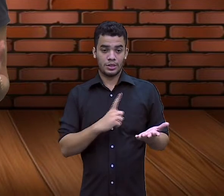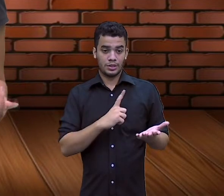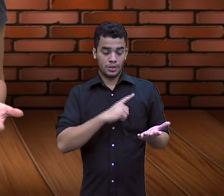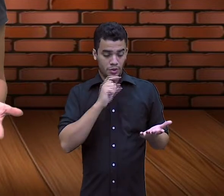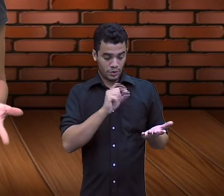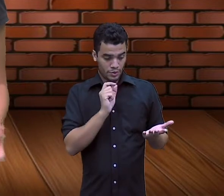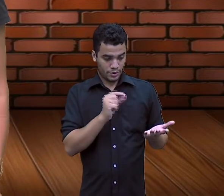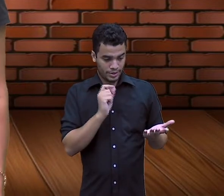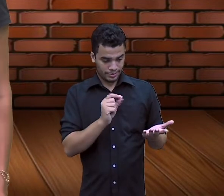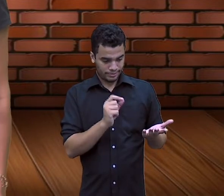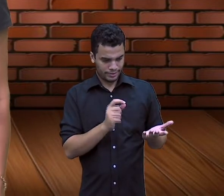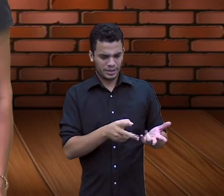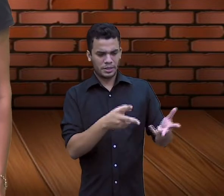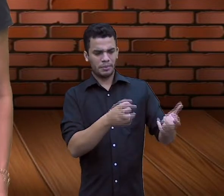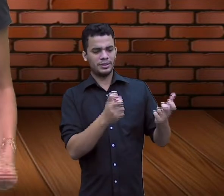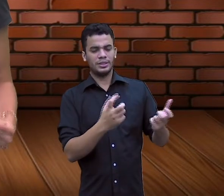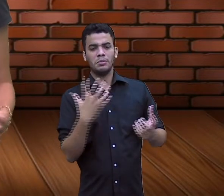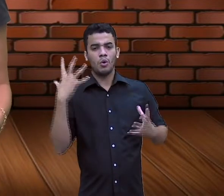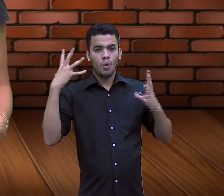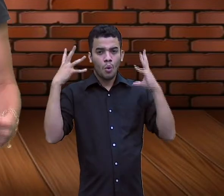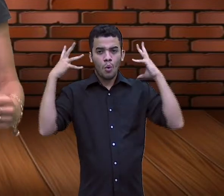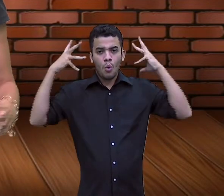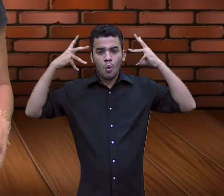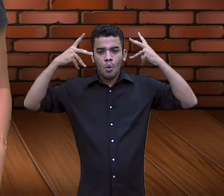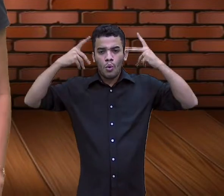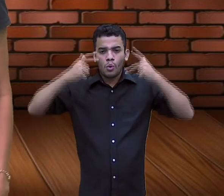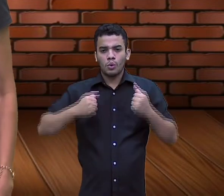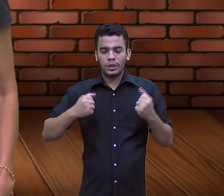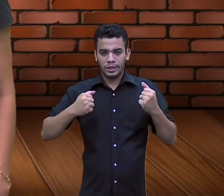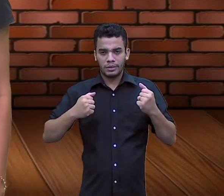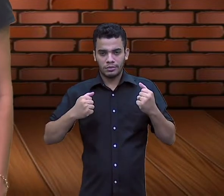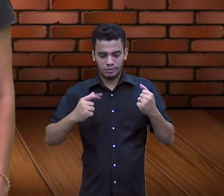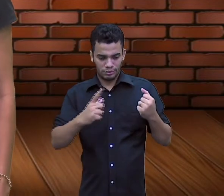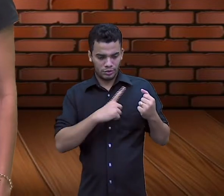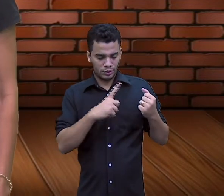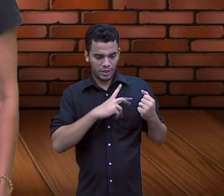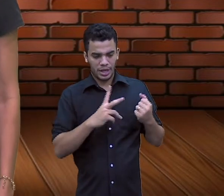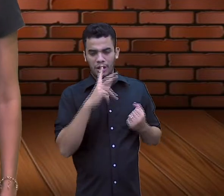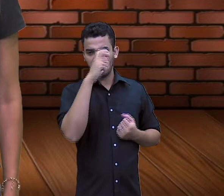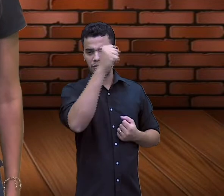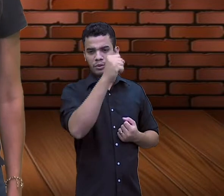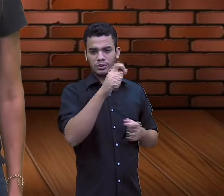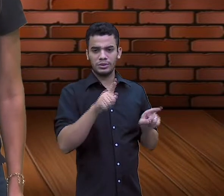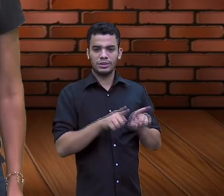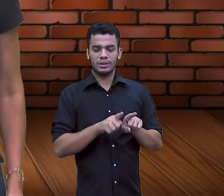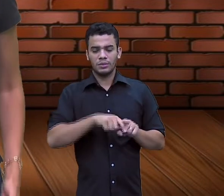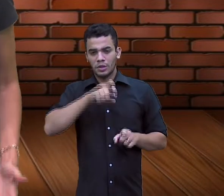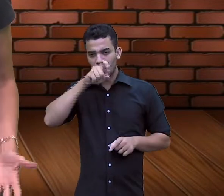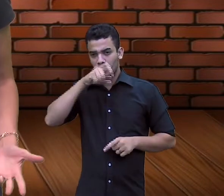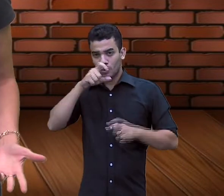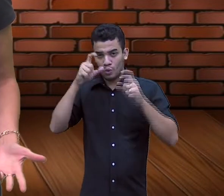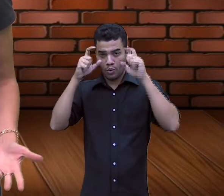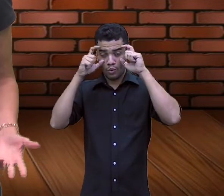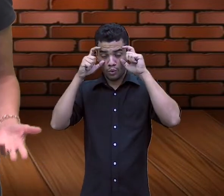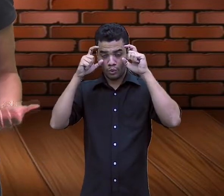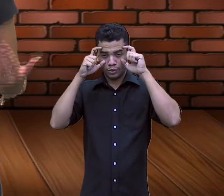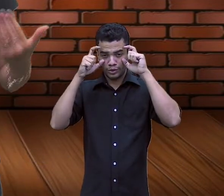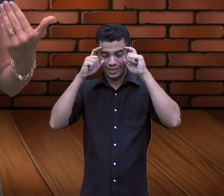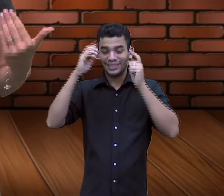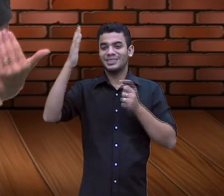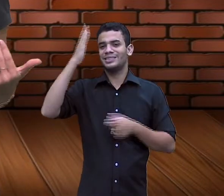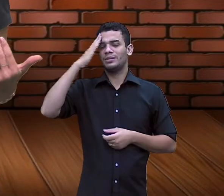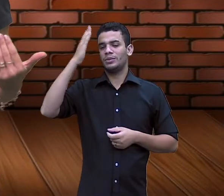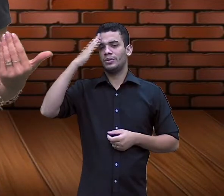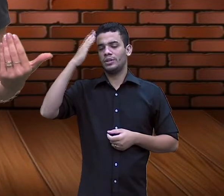representam. Por exemplo, o leão, a força, a coruja, a sabedoria, a raposa,